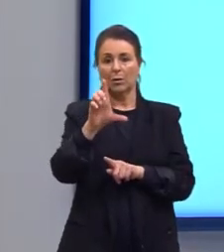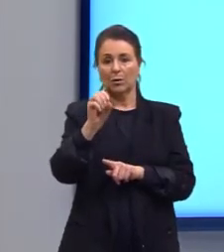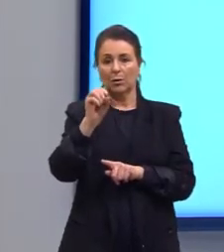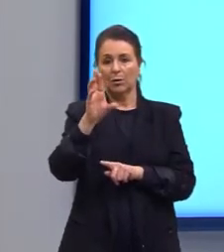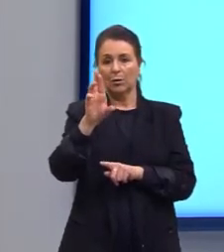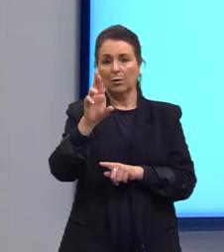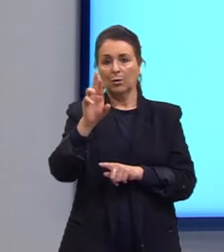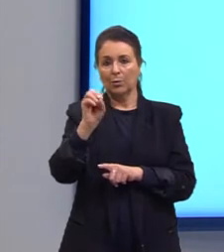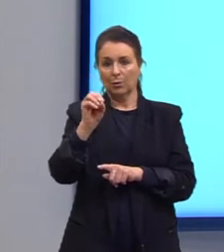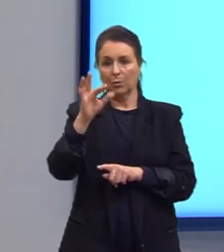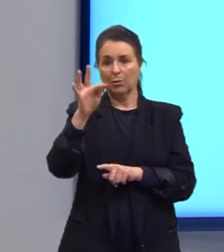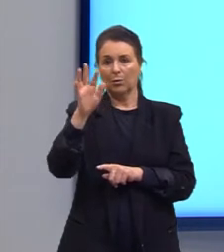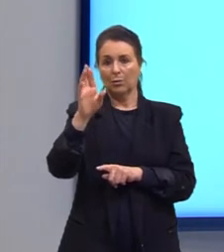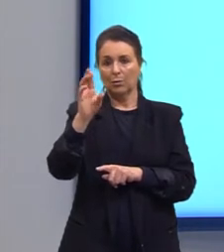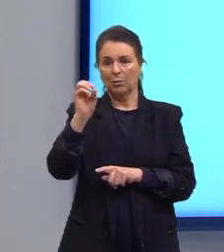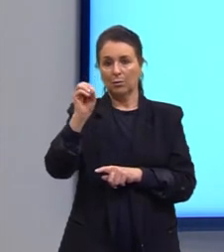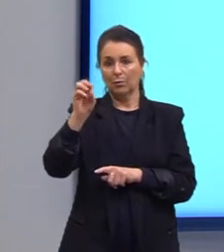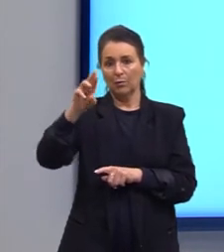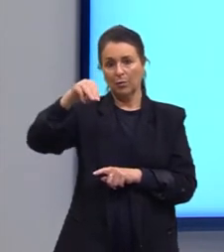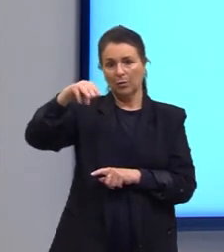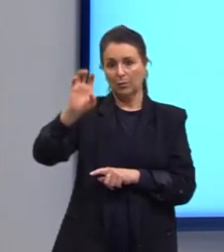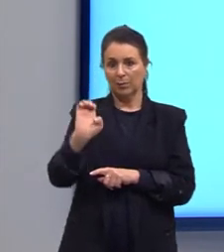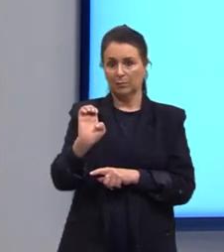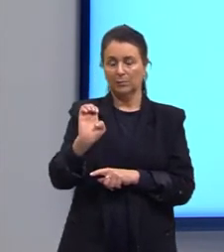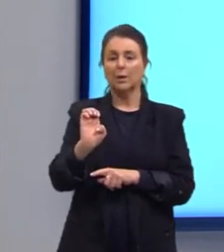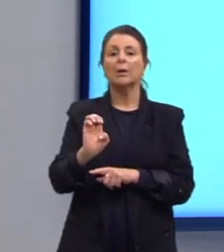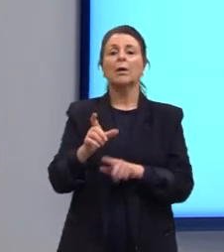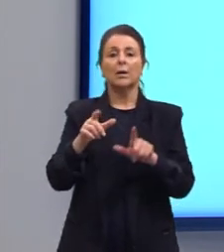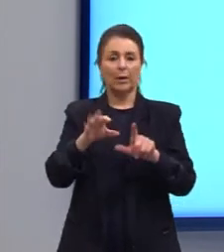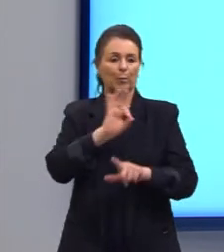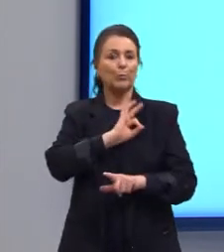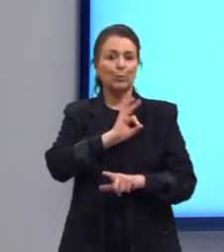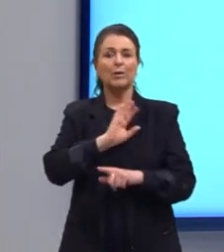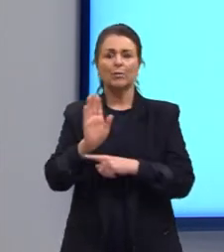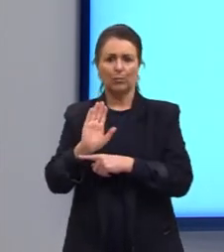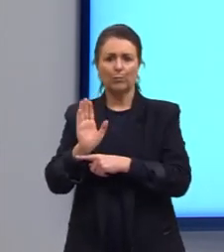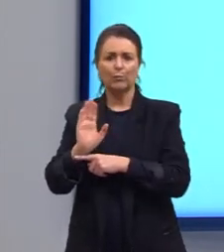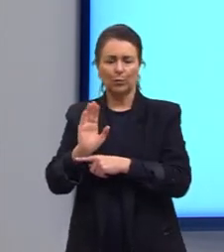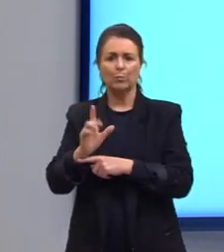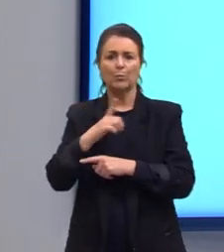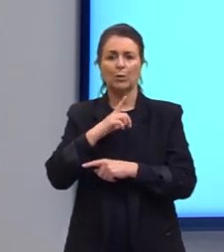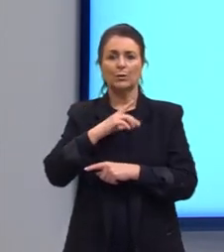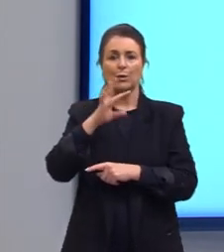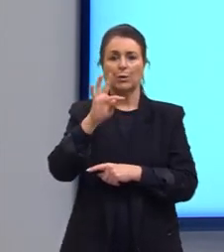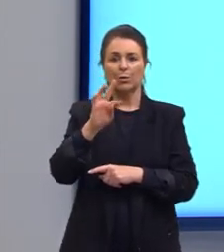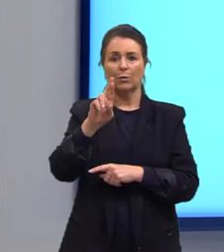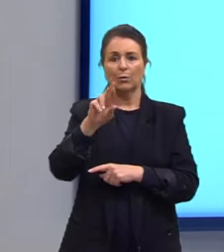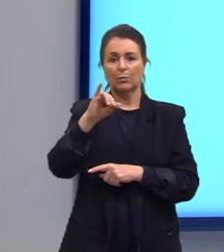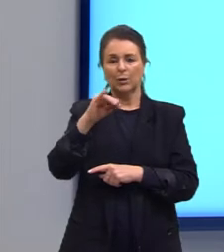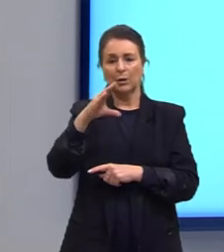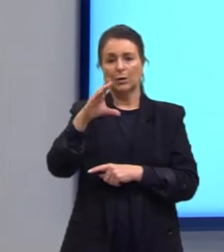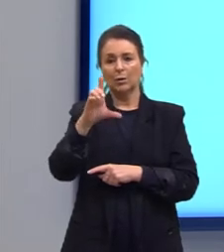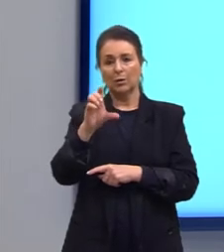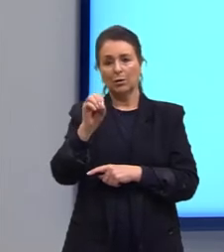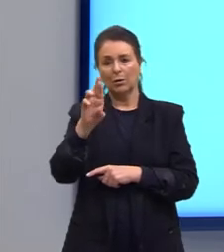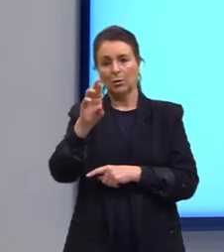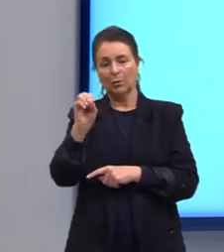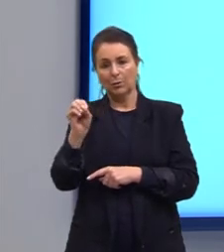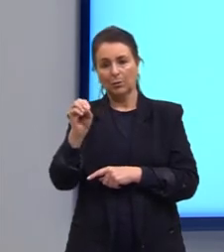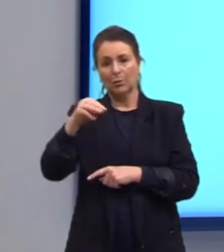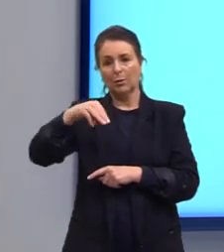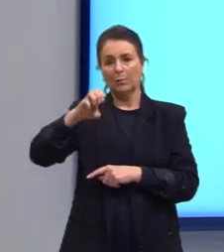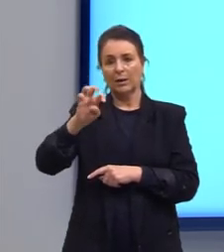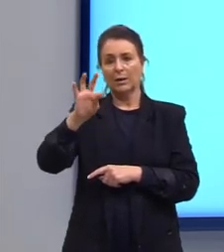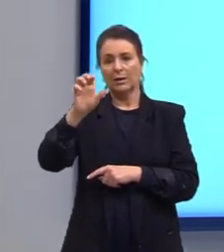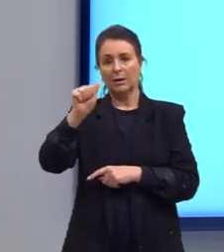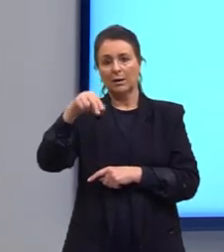na séries né Eles falam bastante séries policiais de perícia do tricloro metano e aqui está a sua estrutura